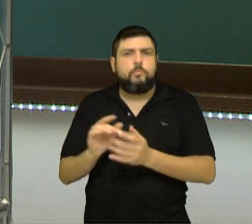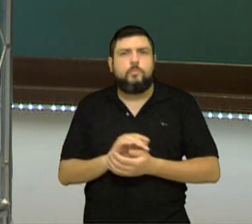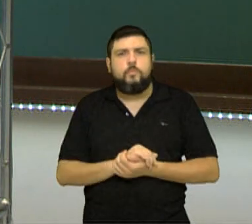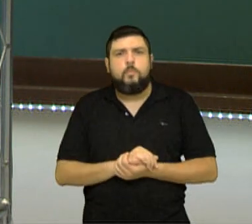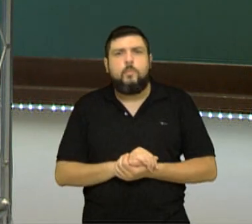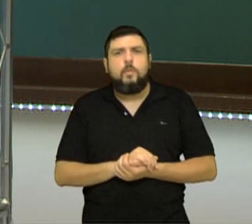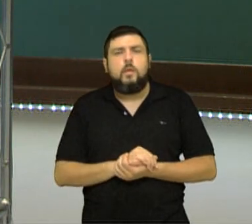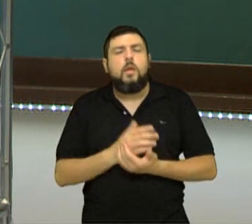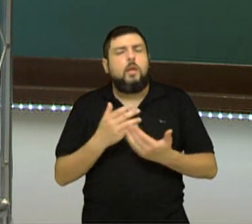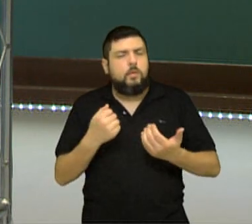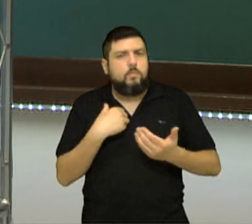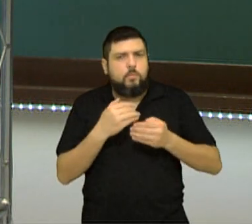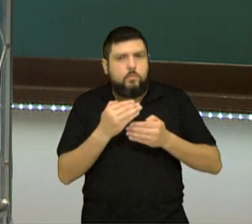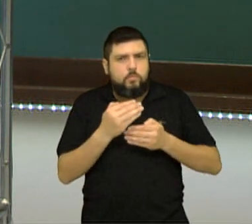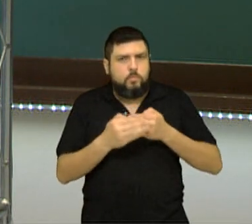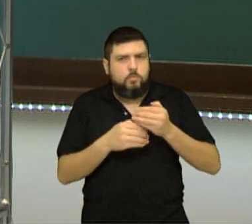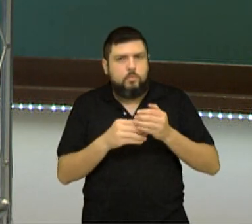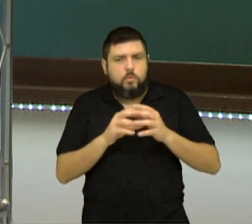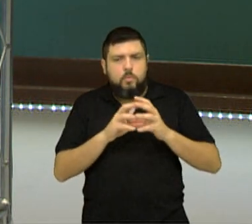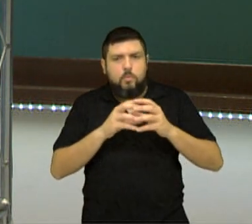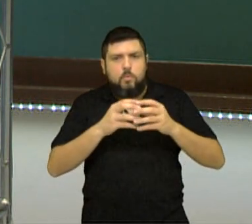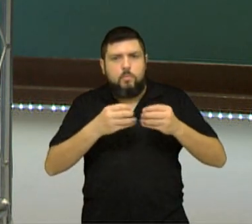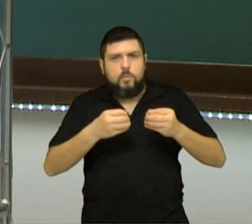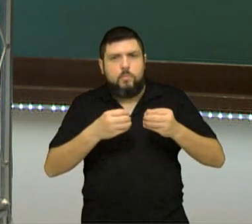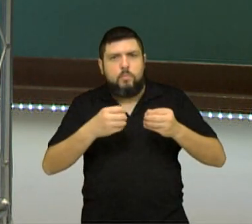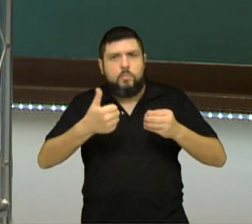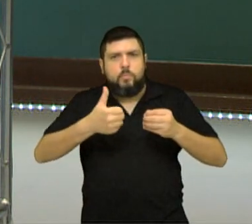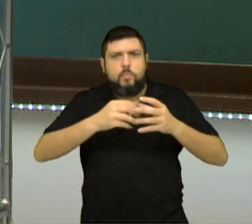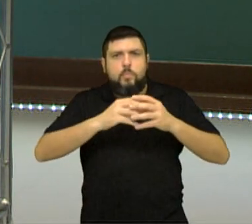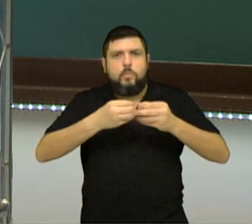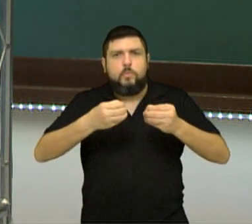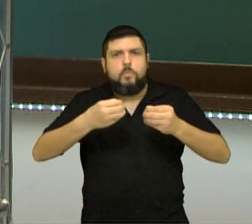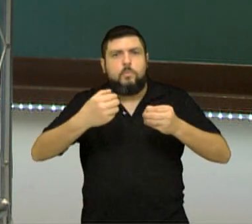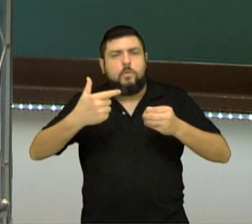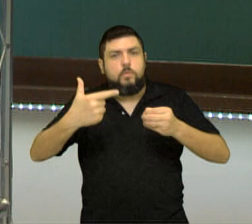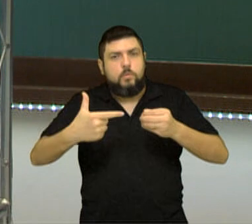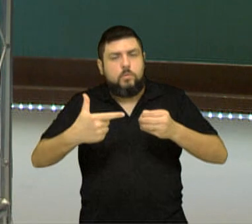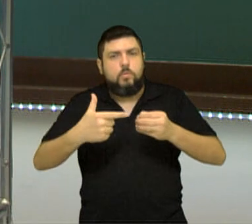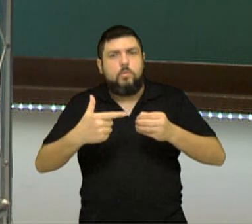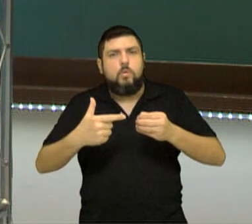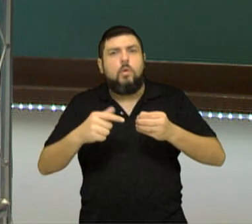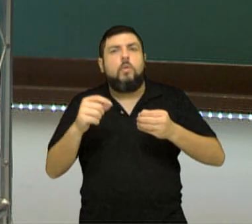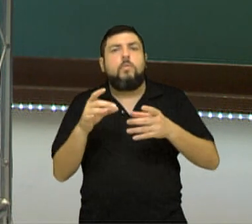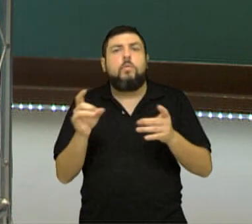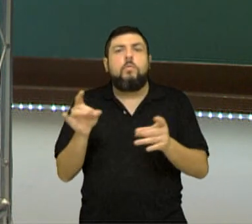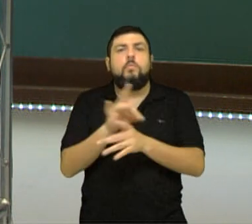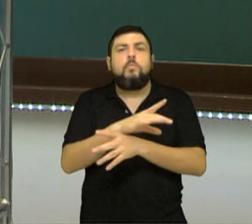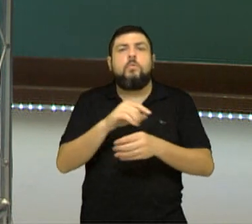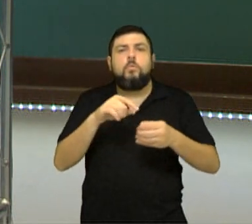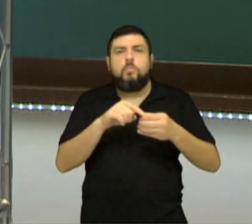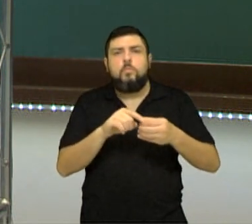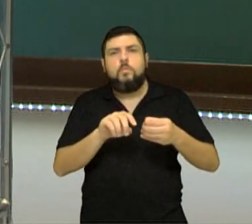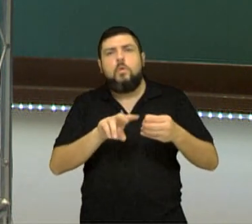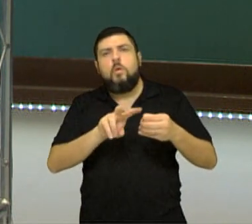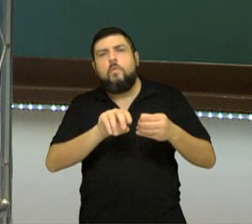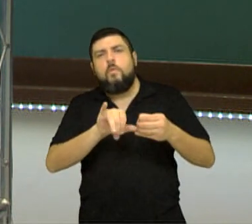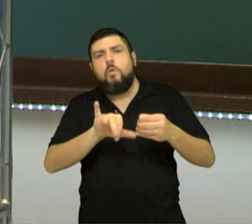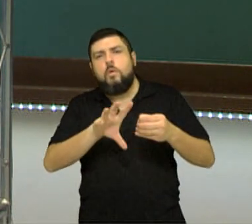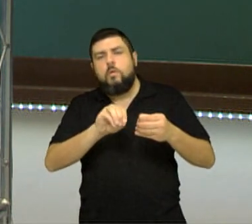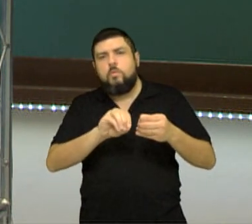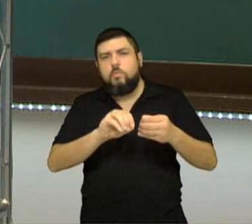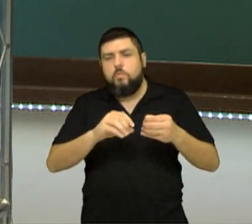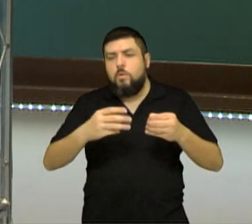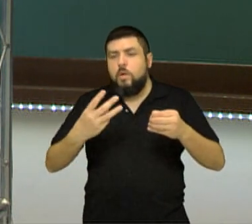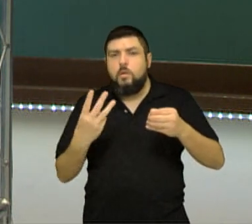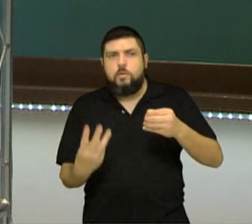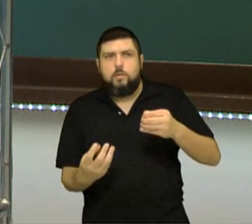de complemento da meiose 2, vai se formar ao final do processo um ovócito, tá? E 3 glóbulos polares,